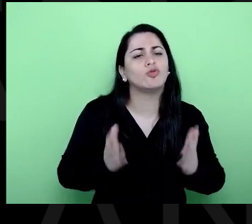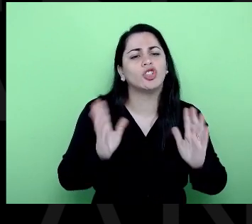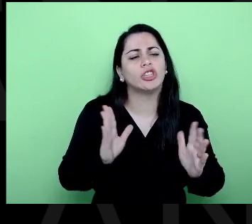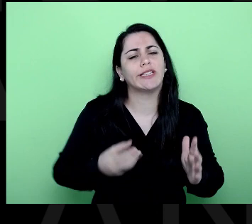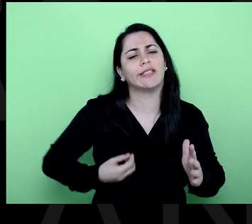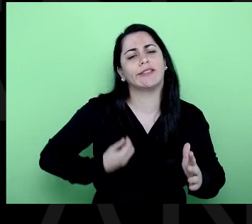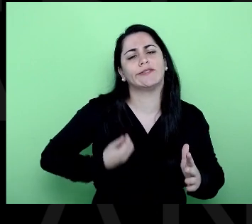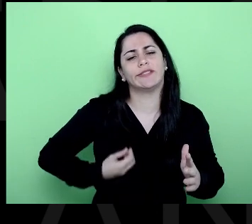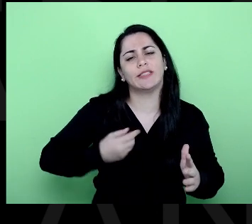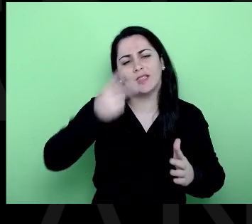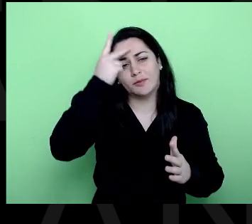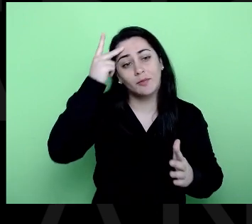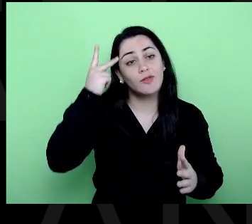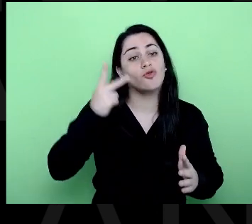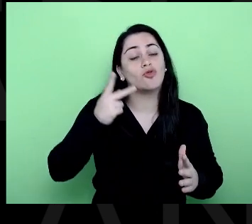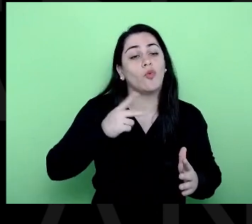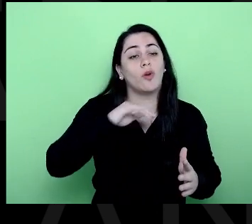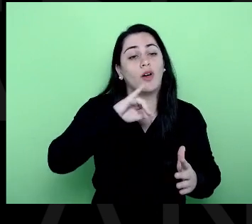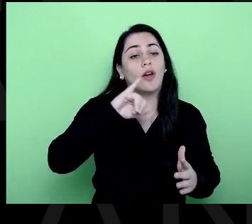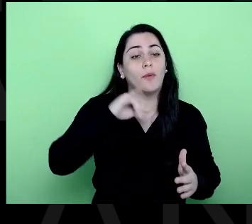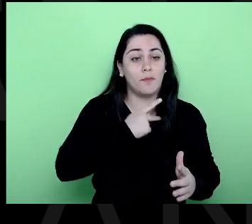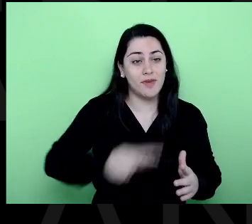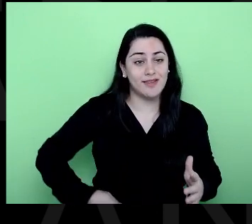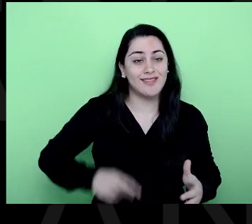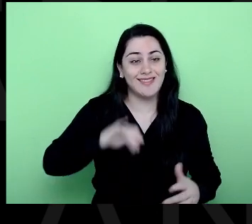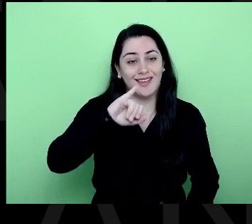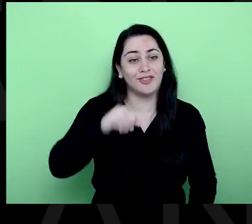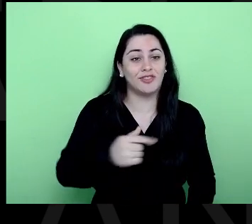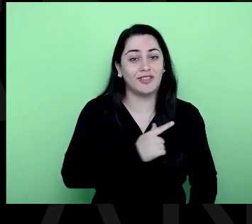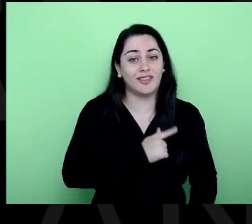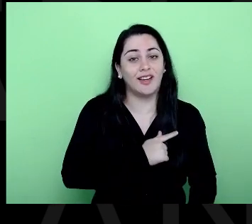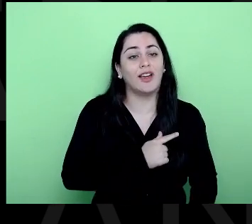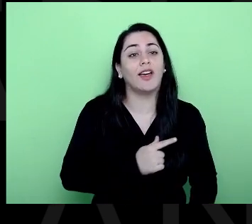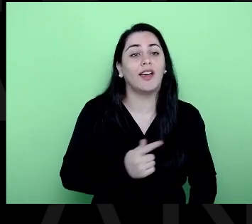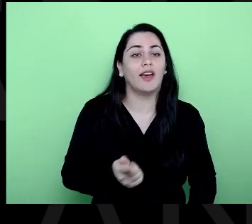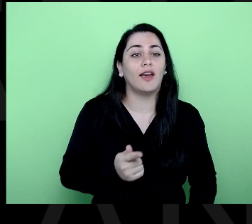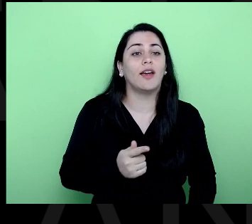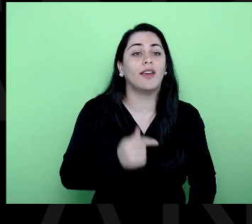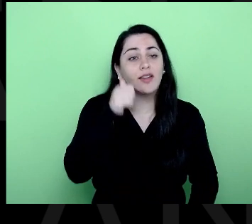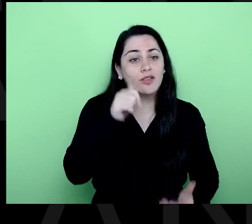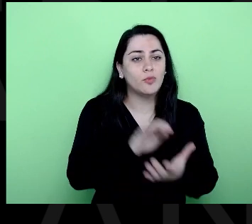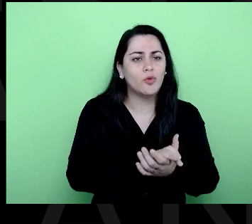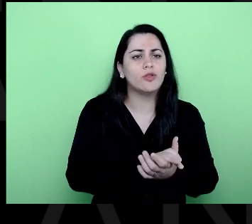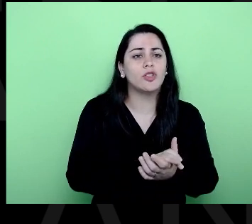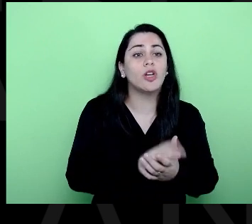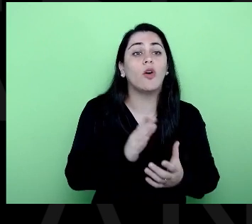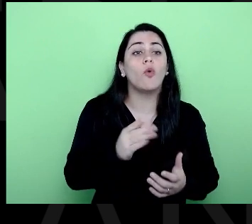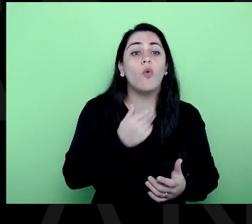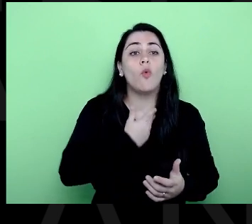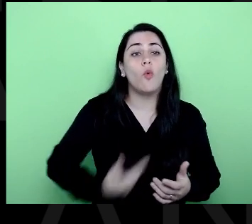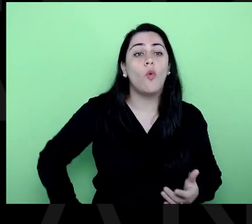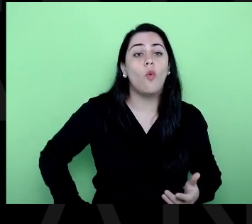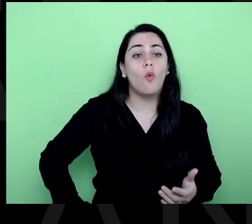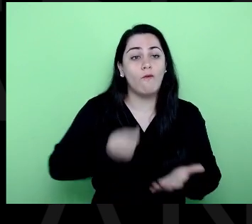vida do Jango e da Maria Tereza. O governo militar ficou investigando os dois durante 20 anos.